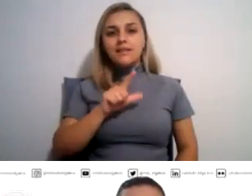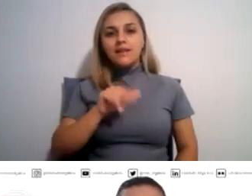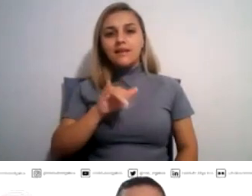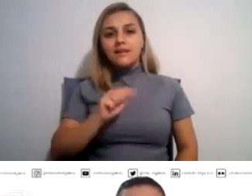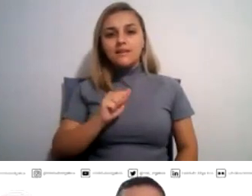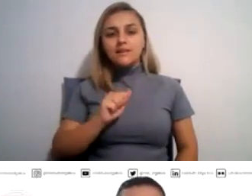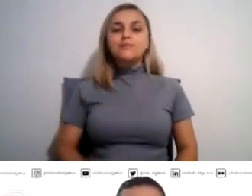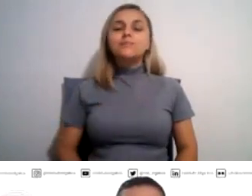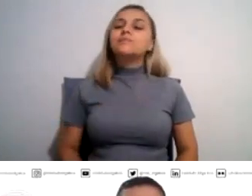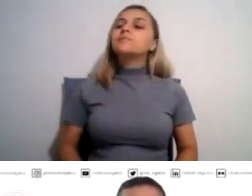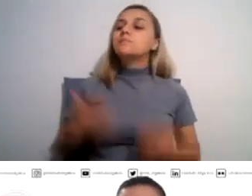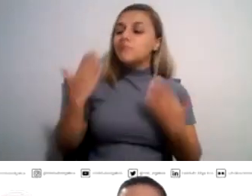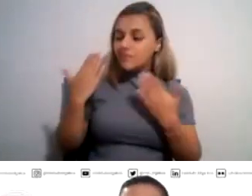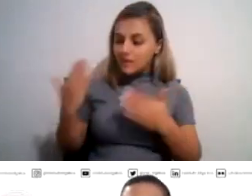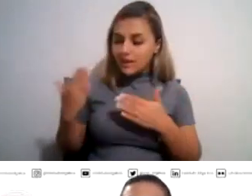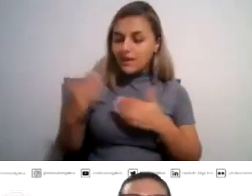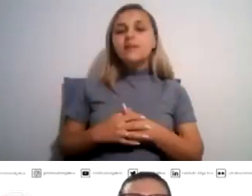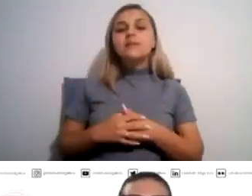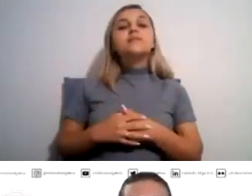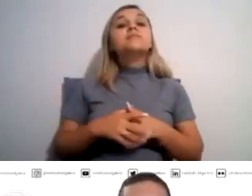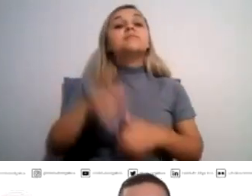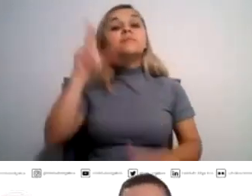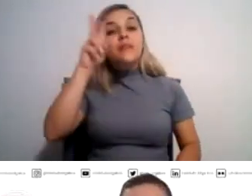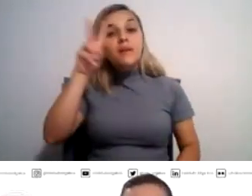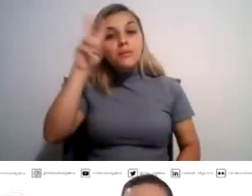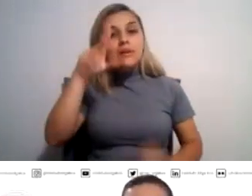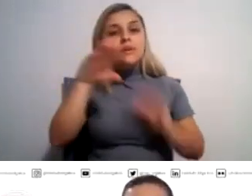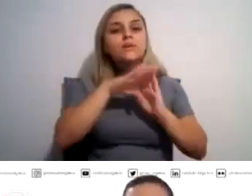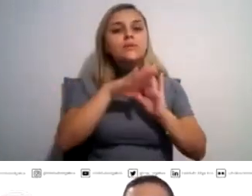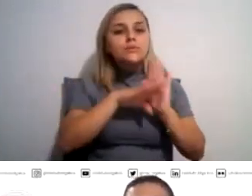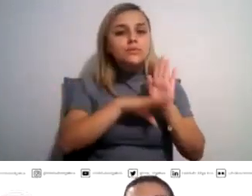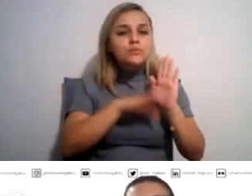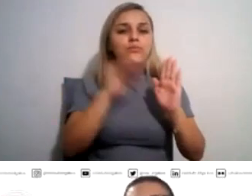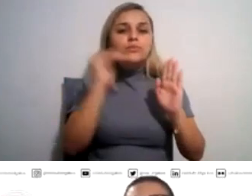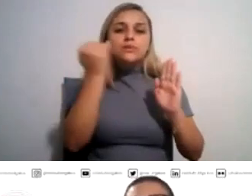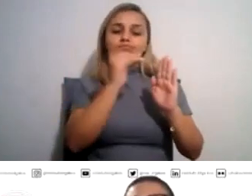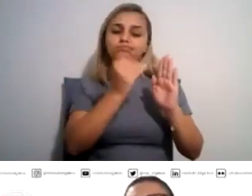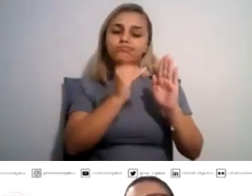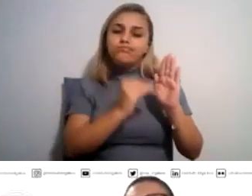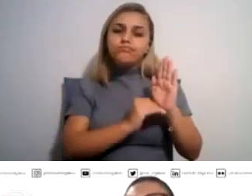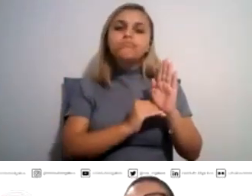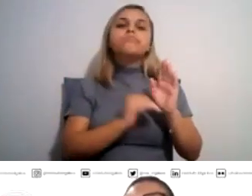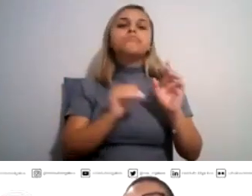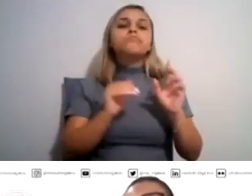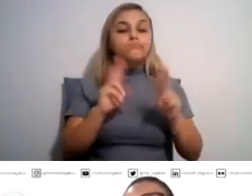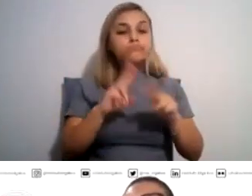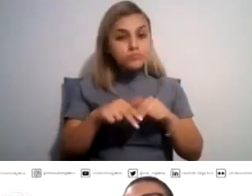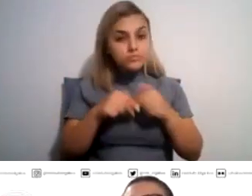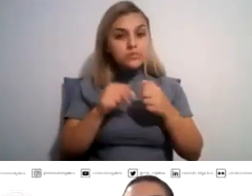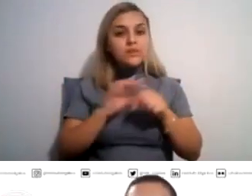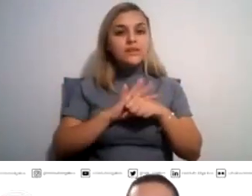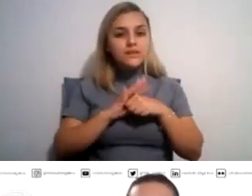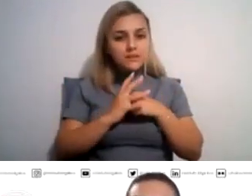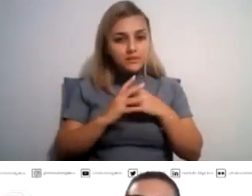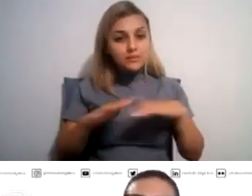Rosângela. Lembrando que a gente está cumprindo aqui o protocolo devido à pandemia do Covid-19, por isso que o evento